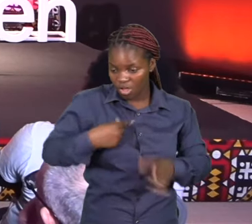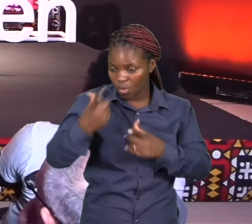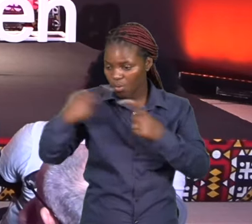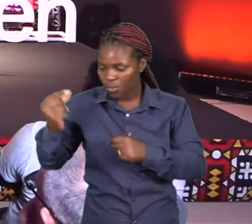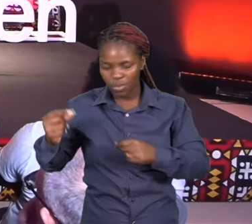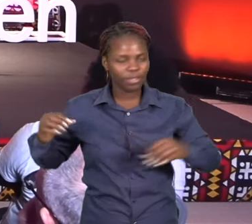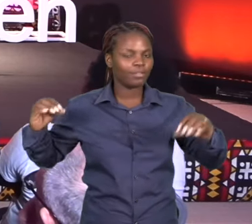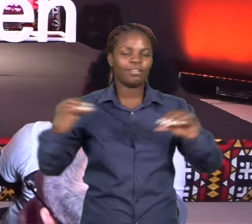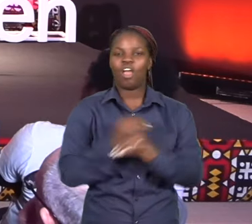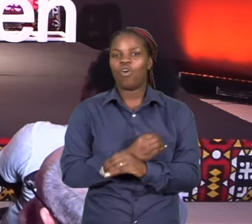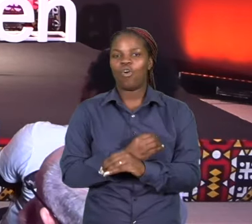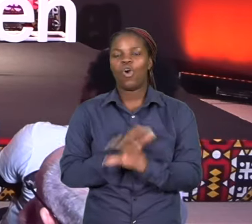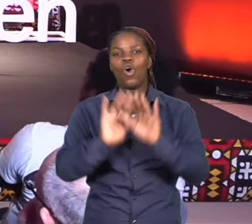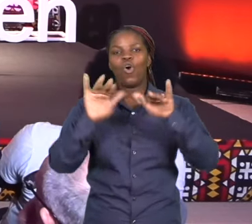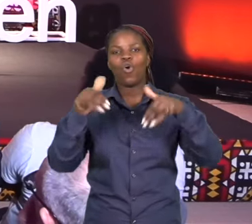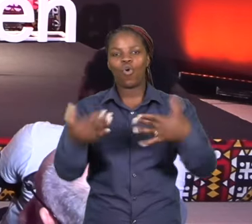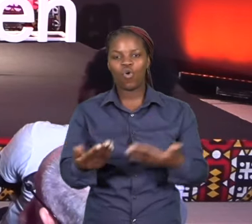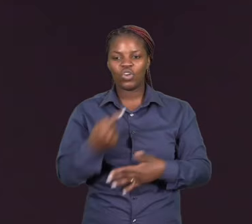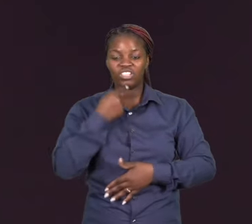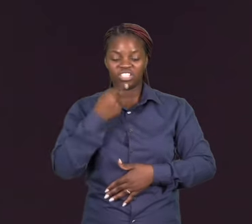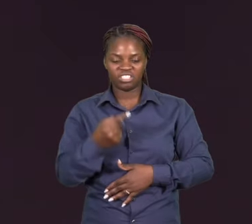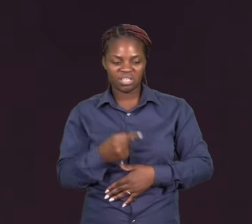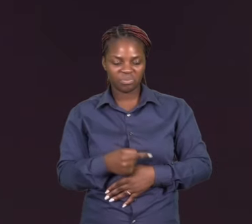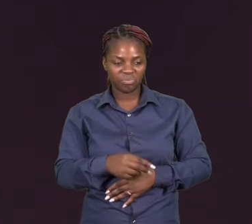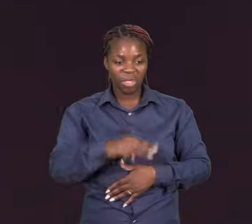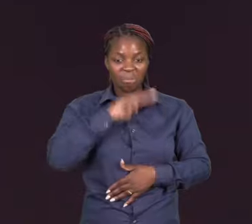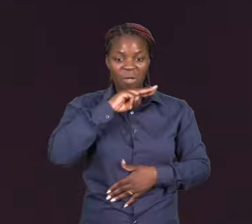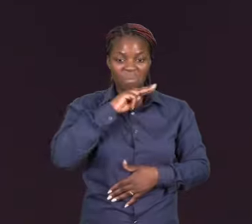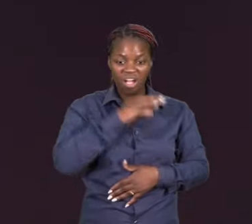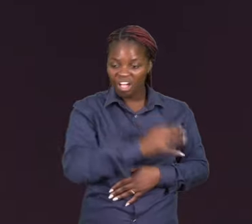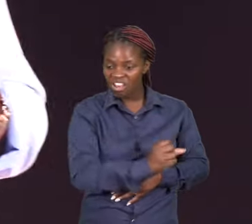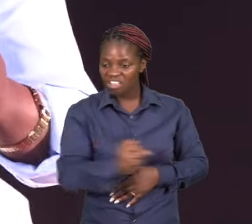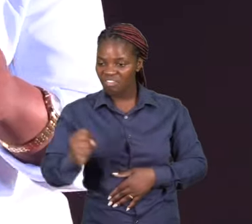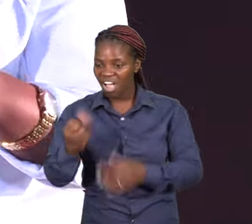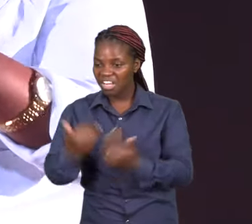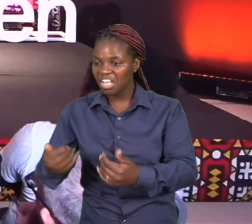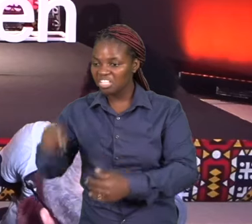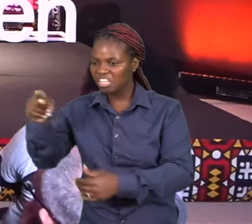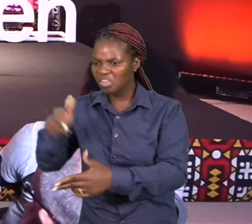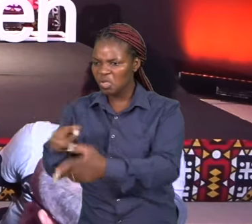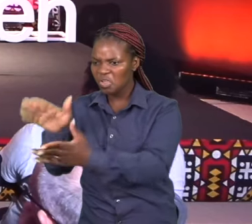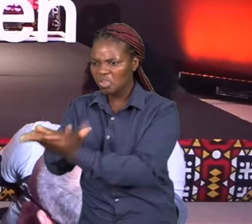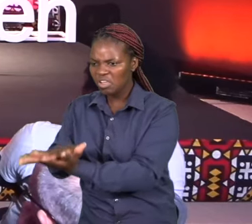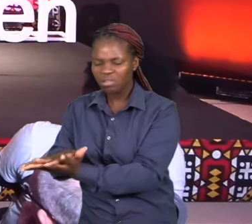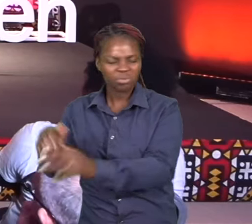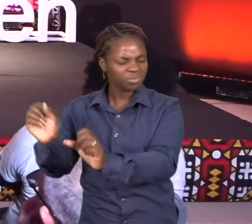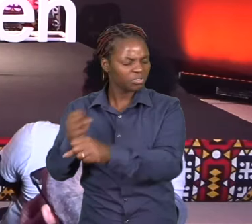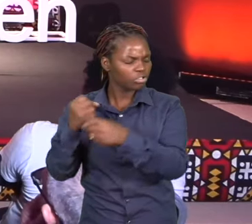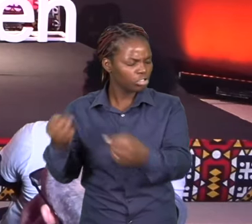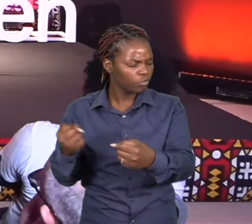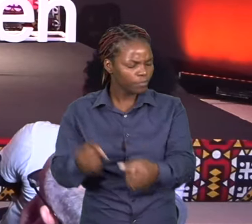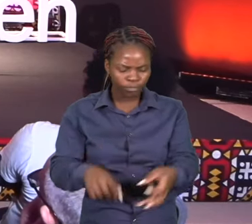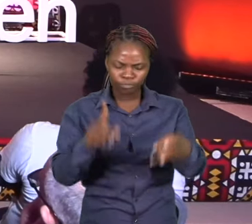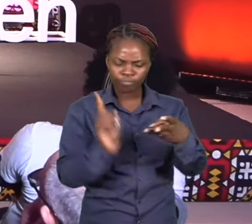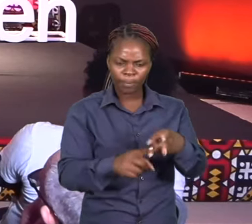mães não podem levar seus filhos para ambientes de segurança instável ou também as boas mais não se anulam